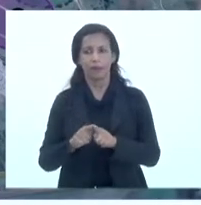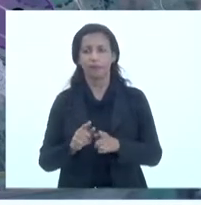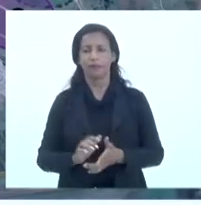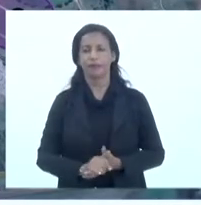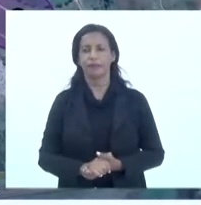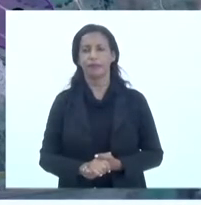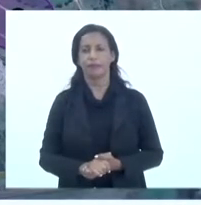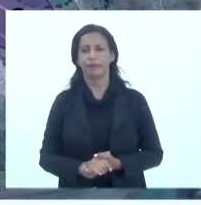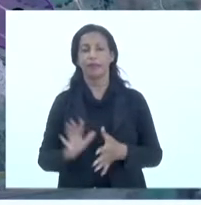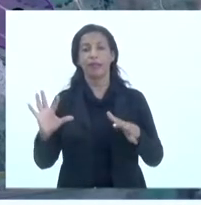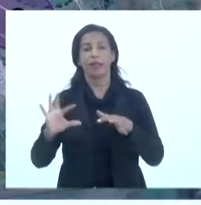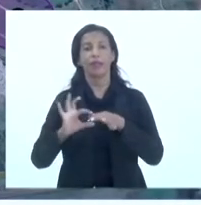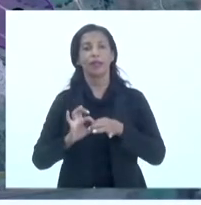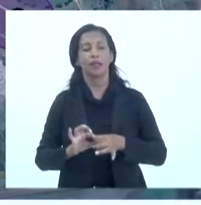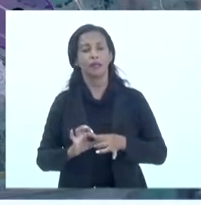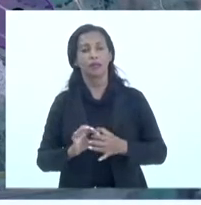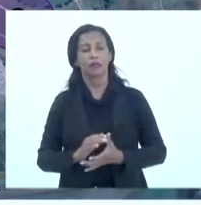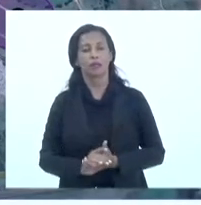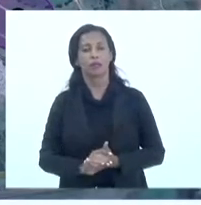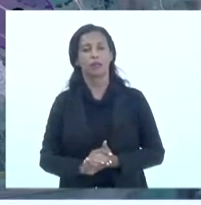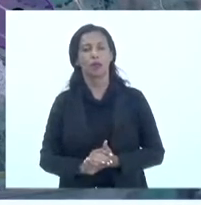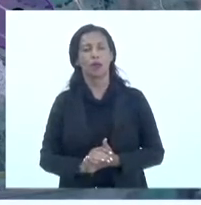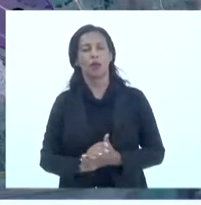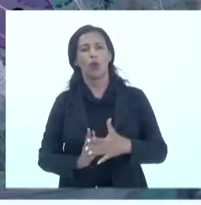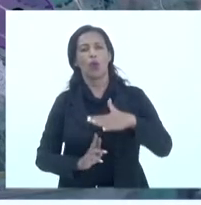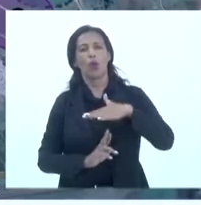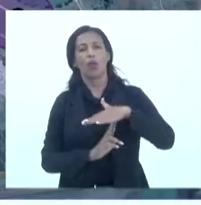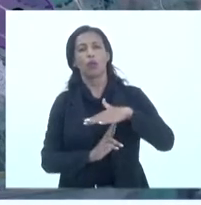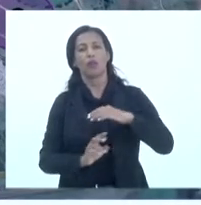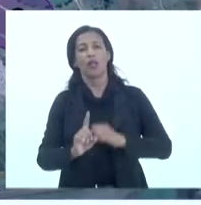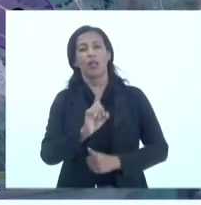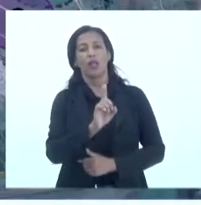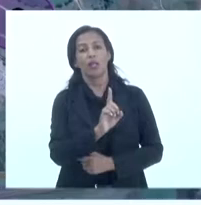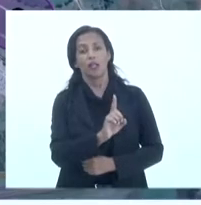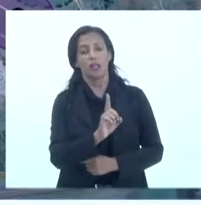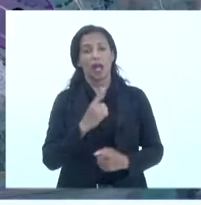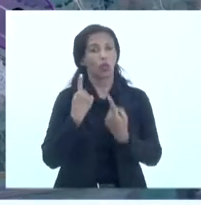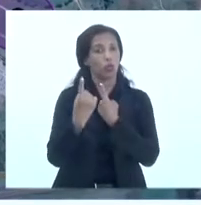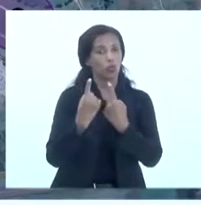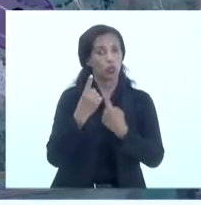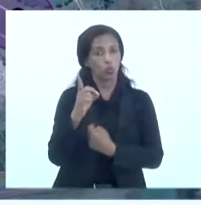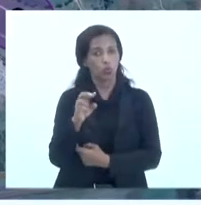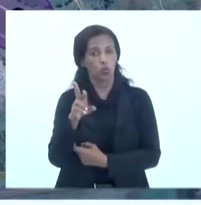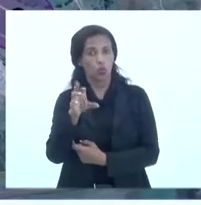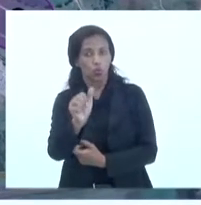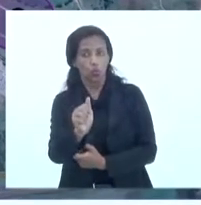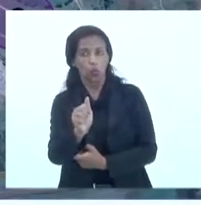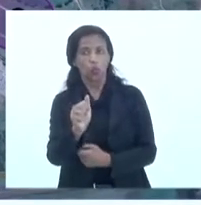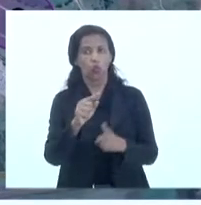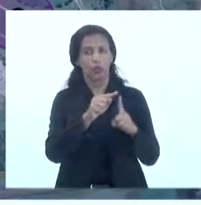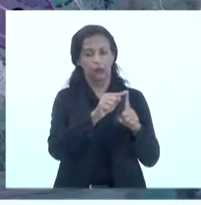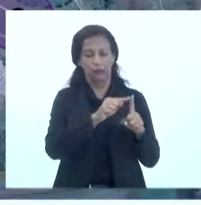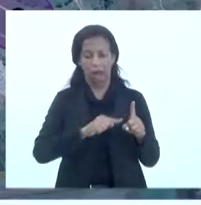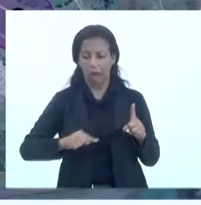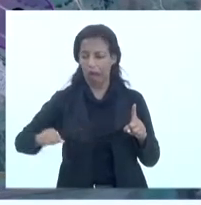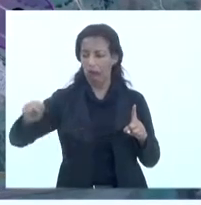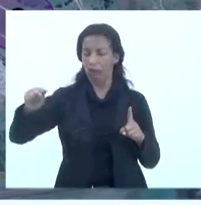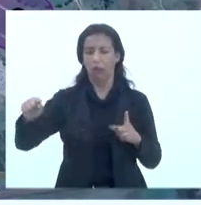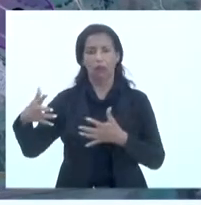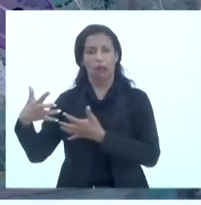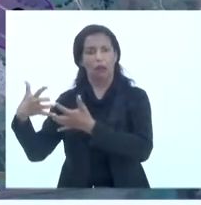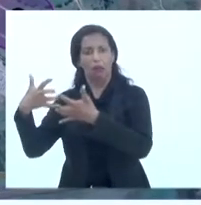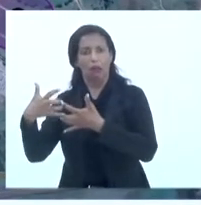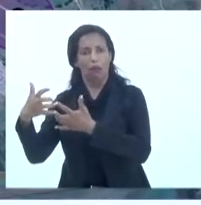é a ligação rodoviária entre a Dutra até as plantas da Volkswagen Caminhões e